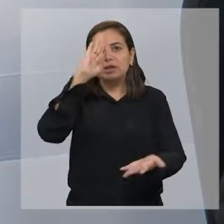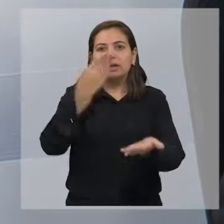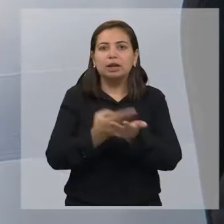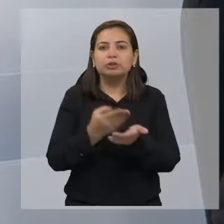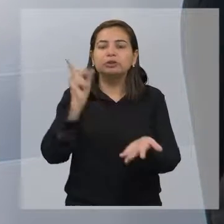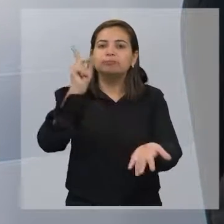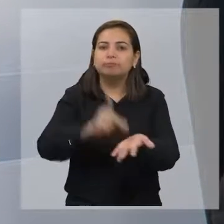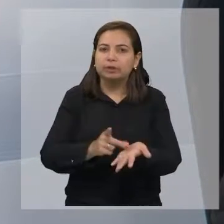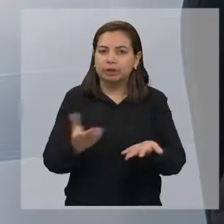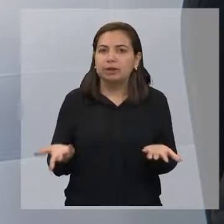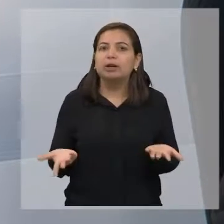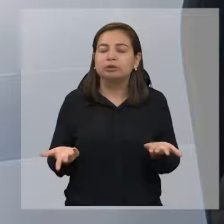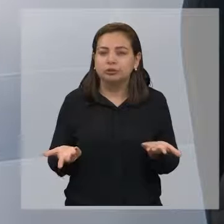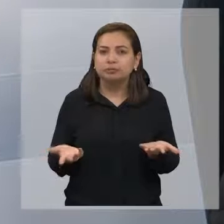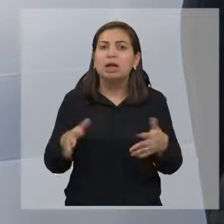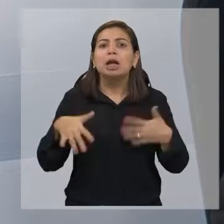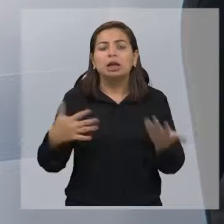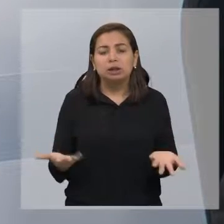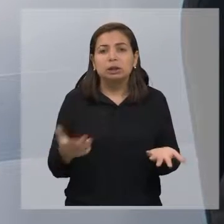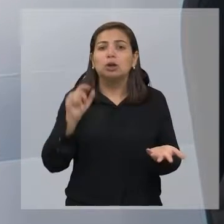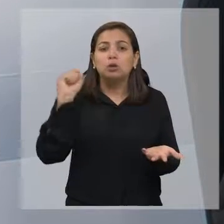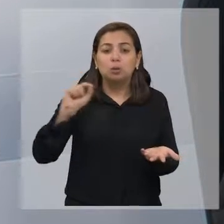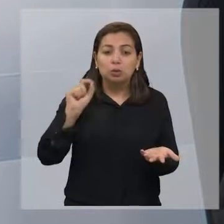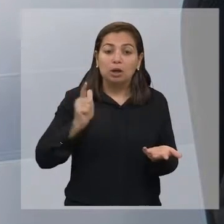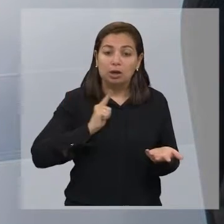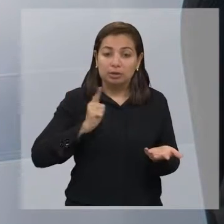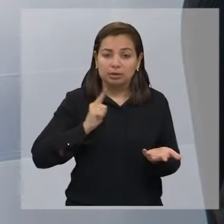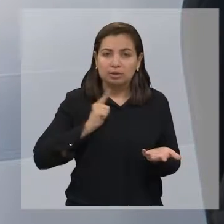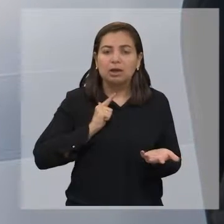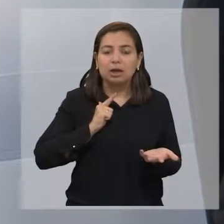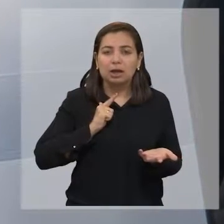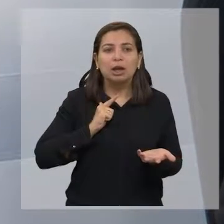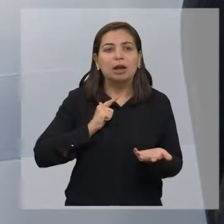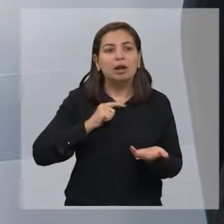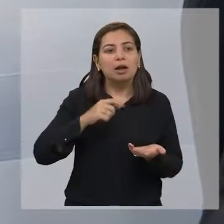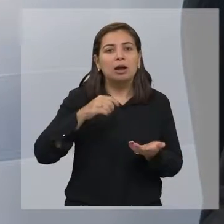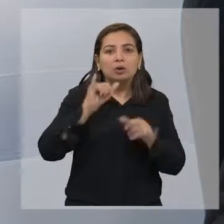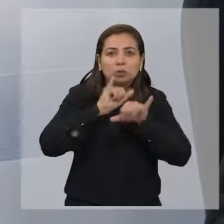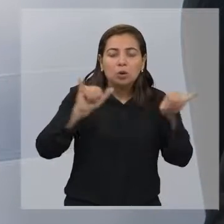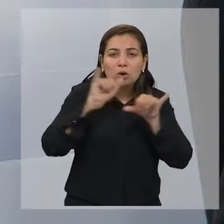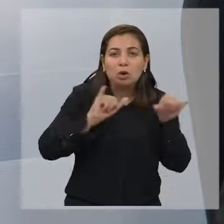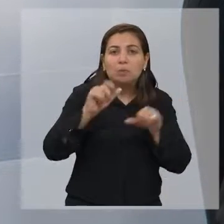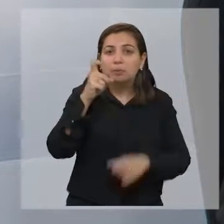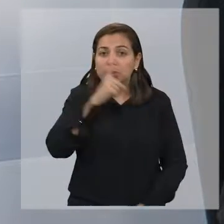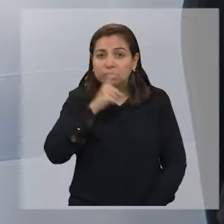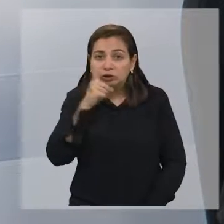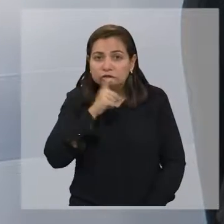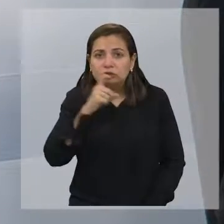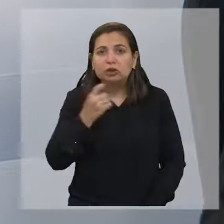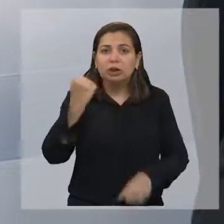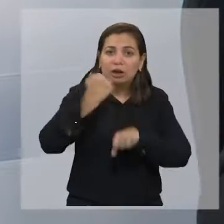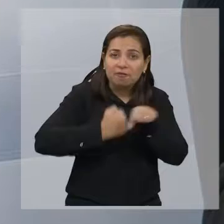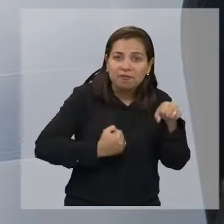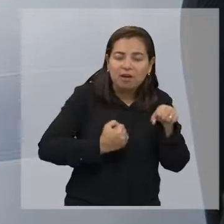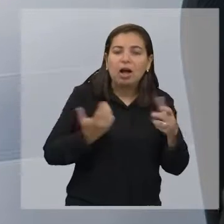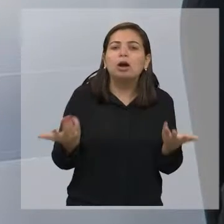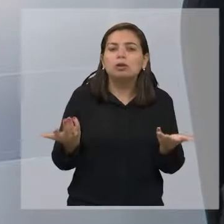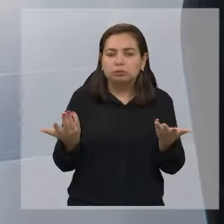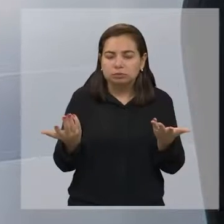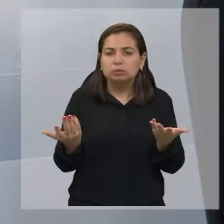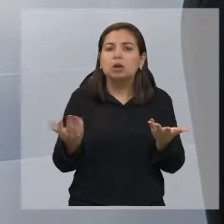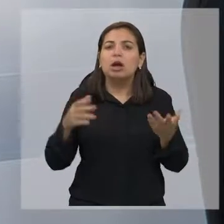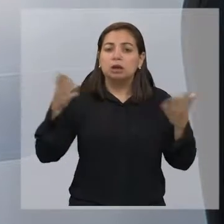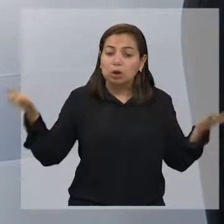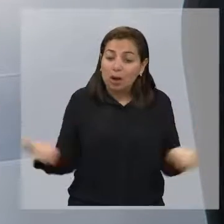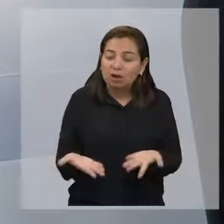amigo, nesses tempos de fake news... Aplica-se aos fake news. Aplica-se aos fake news. E nesses tempos eu acredito que defender a